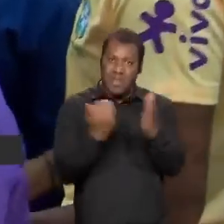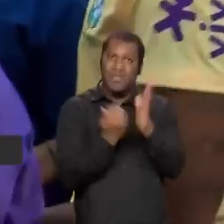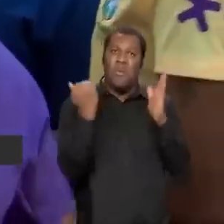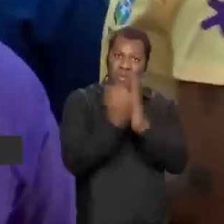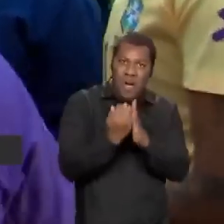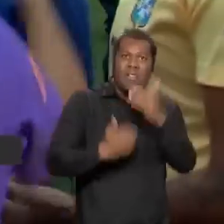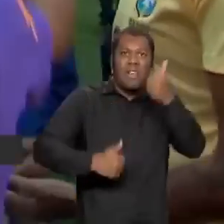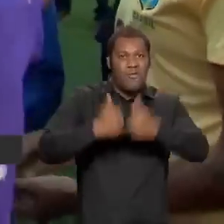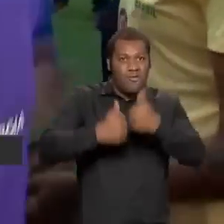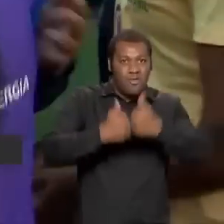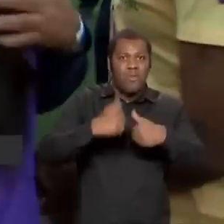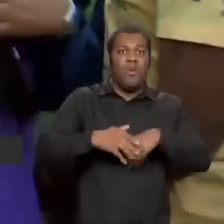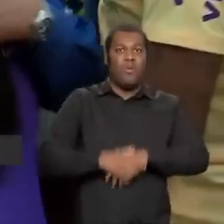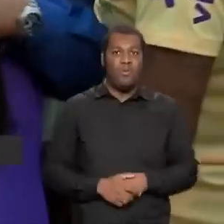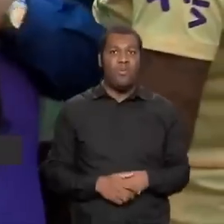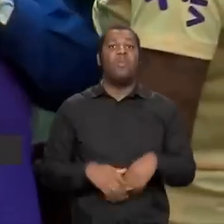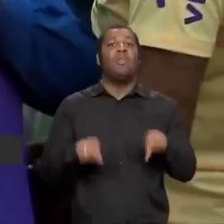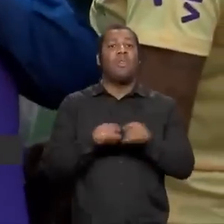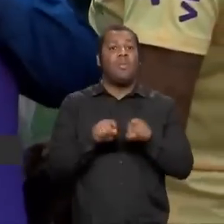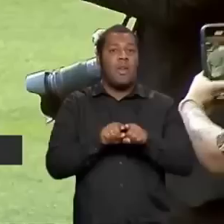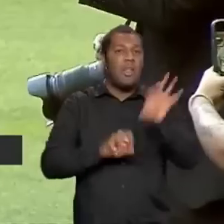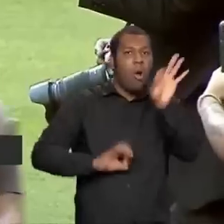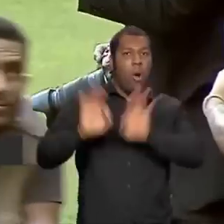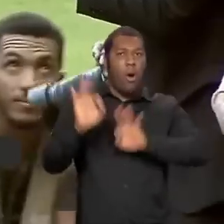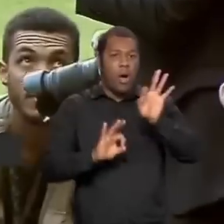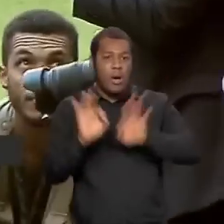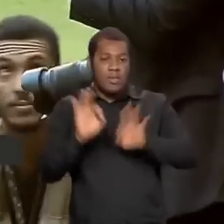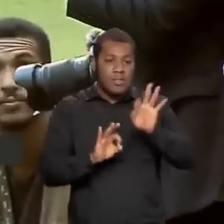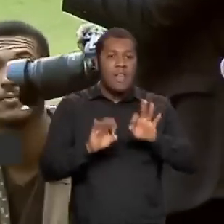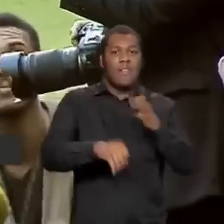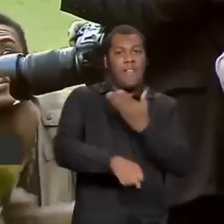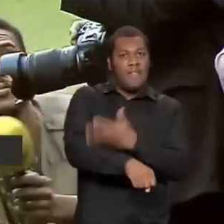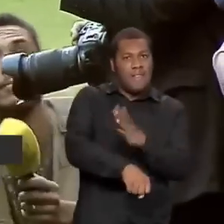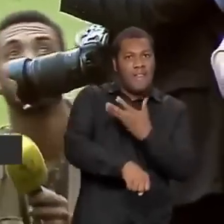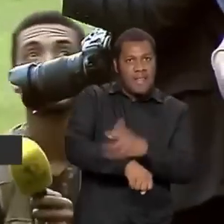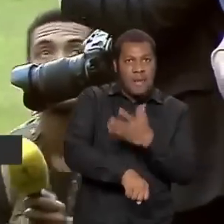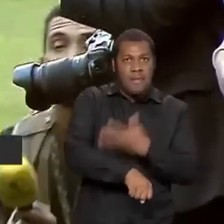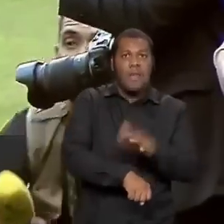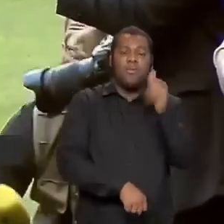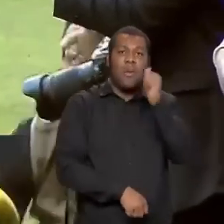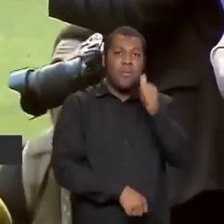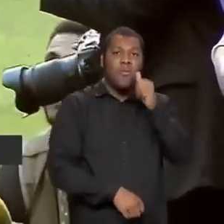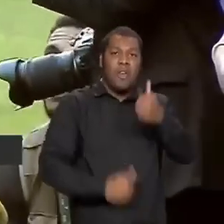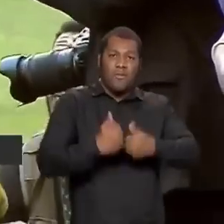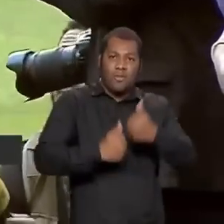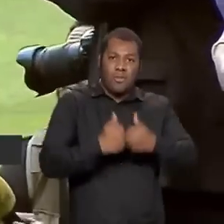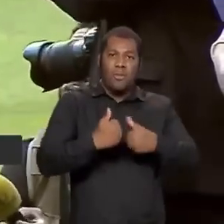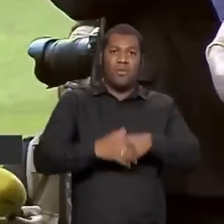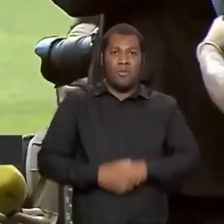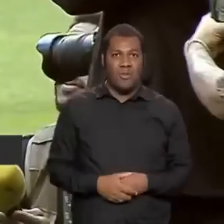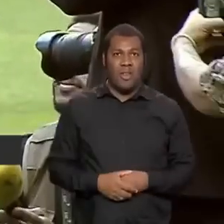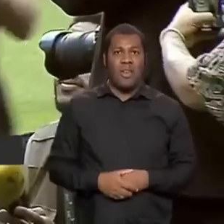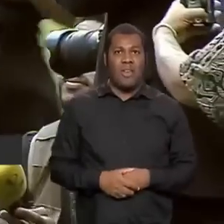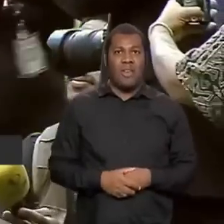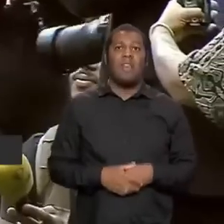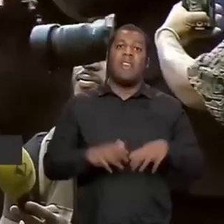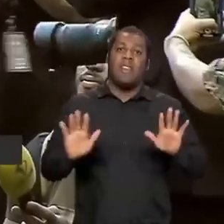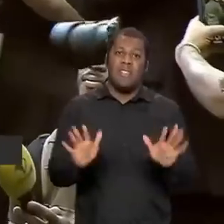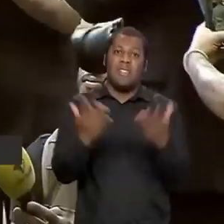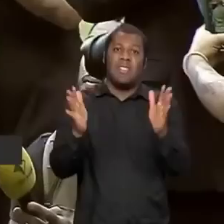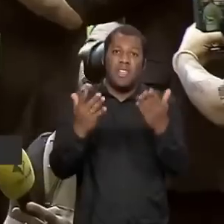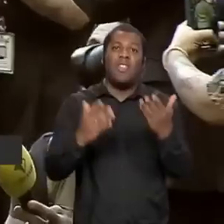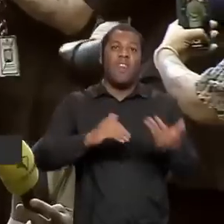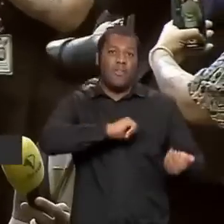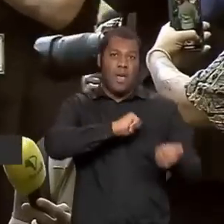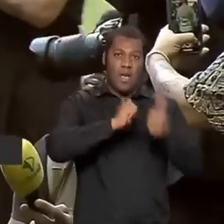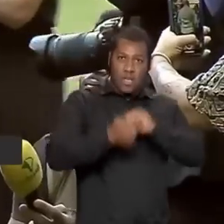modernização das instalações para o treinamento e outros benefícios em favor da prática esportiva do